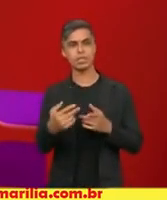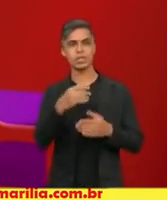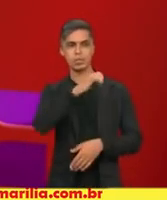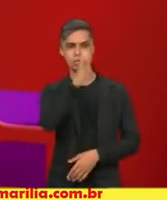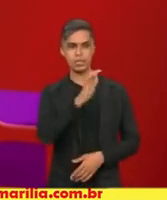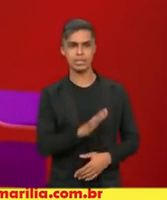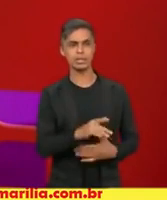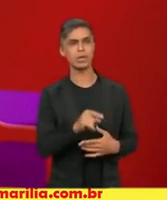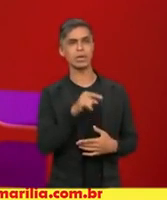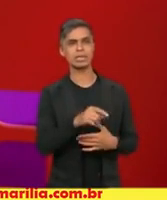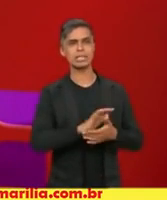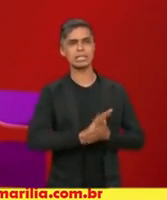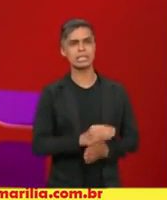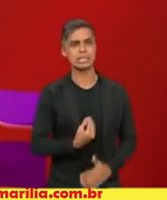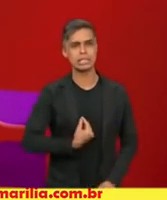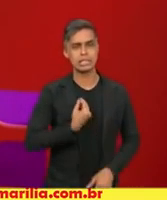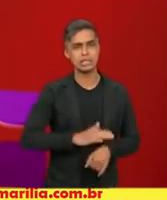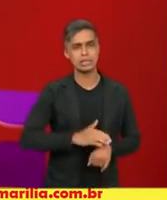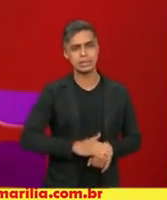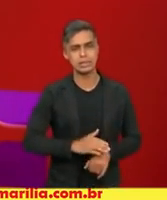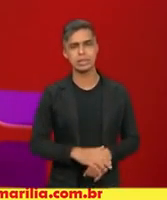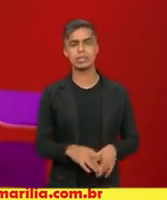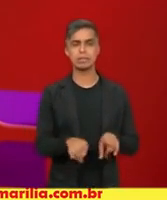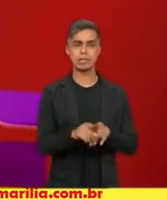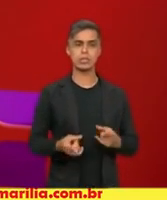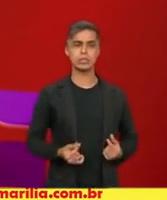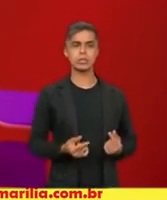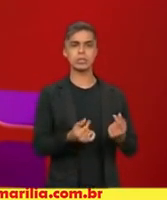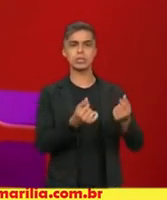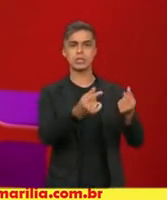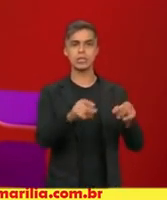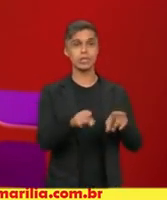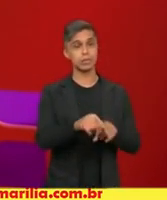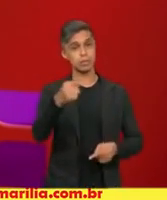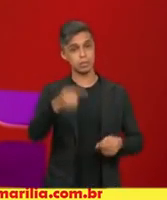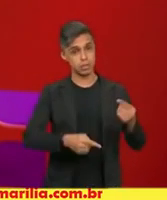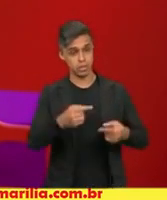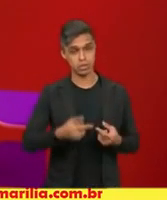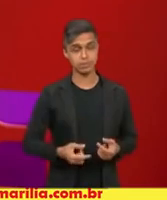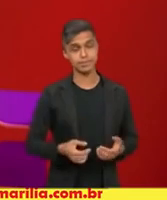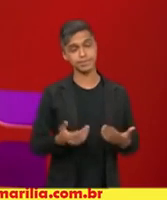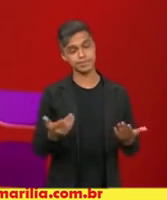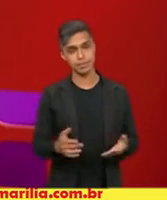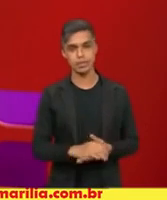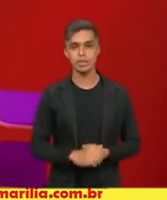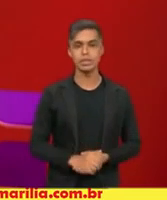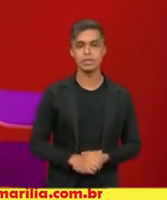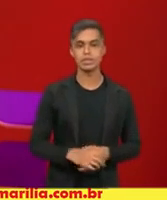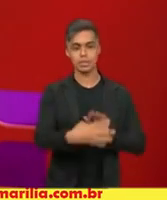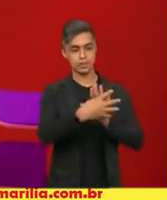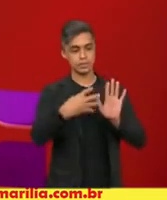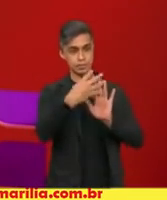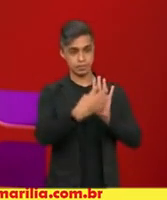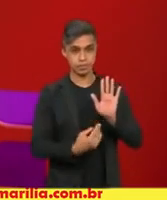um desgaste muito grande, orçamentário, e, portanto, um desgaste político, né? Porque orçamento não é apenas uma planilha contábil, né?